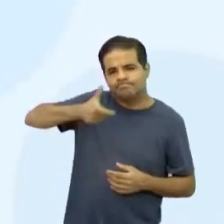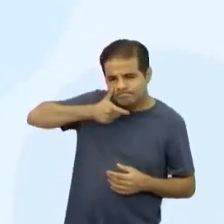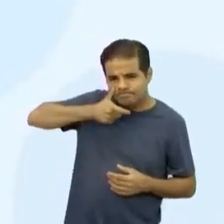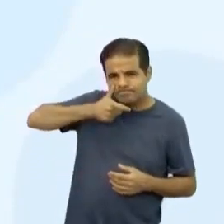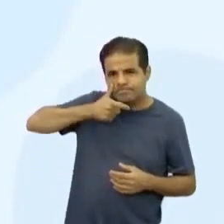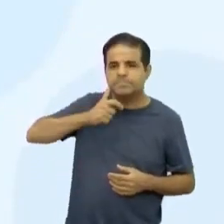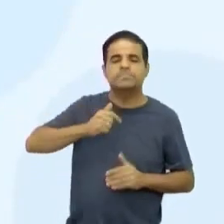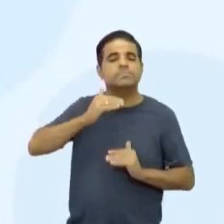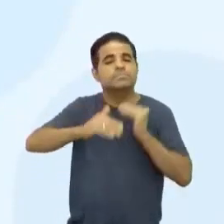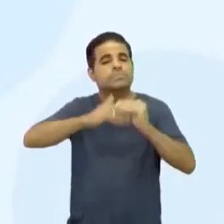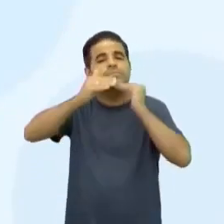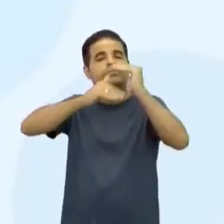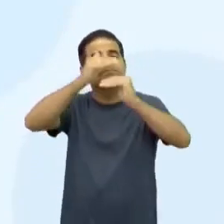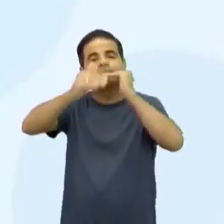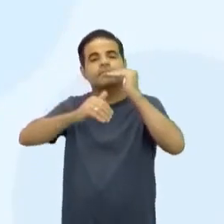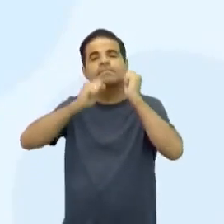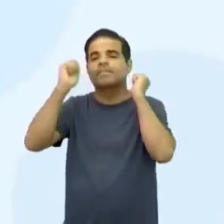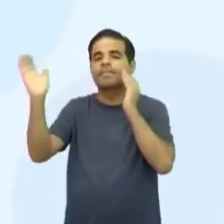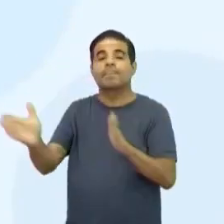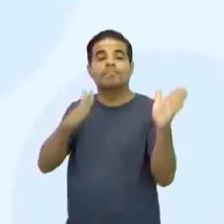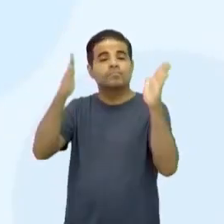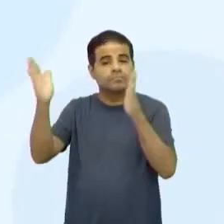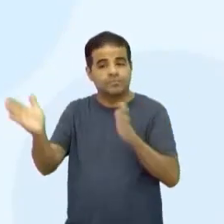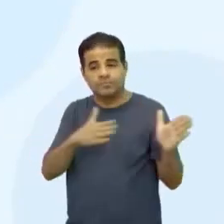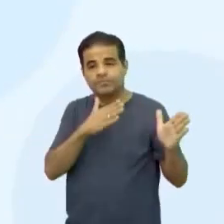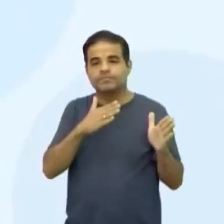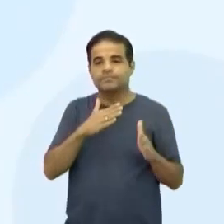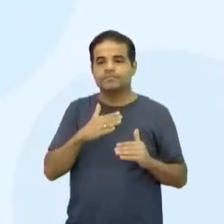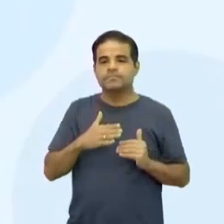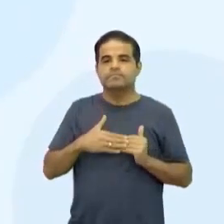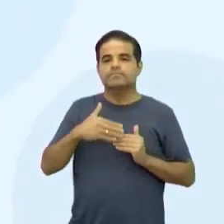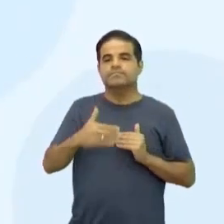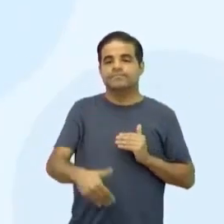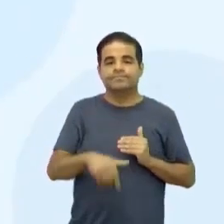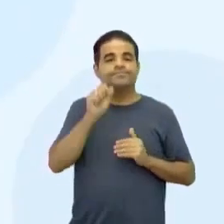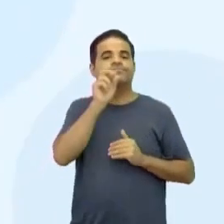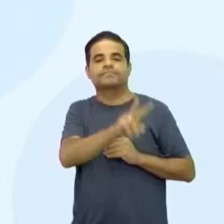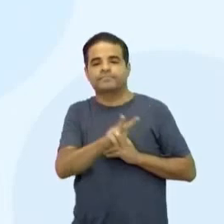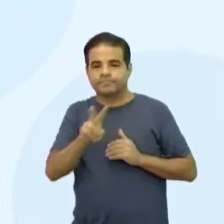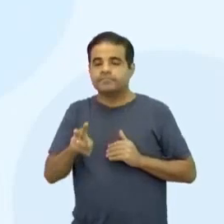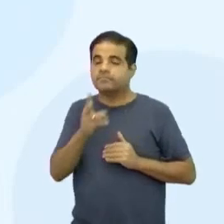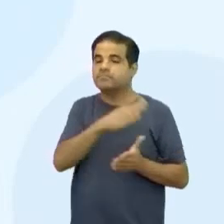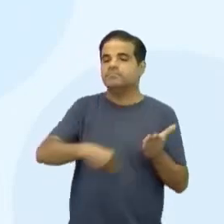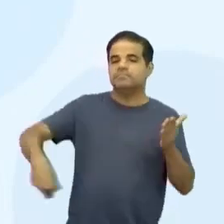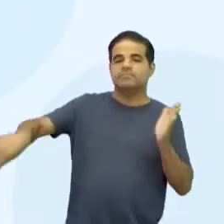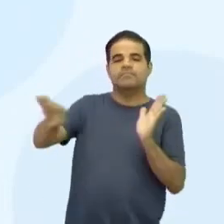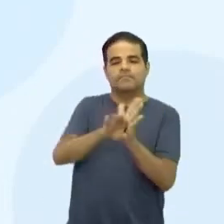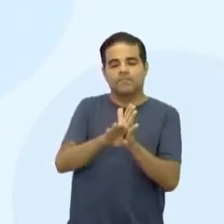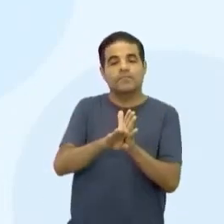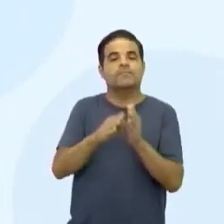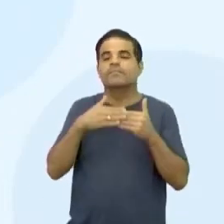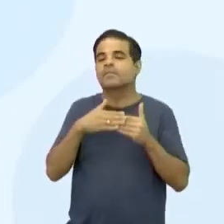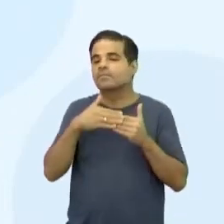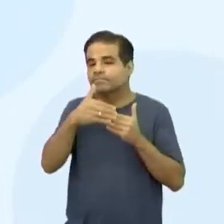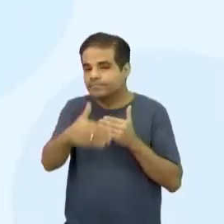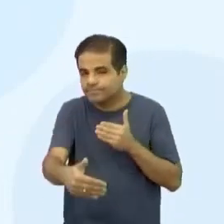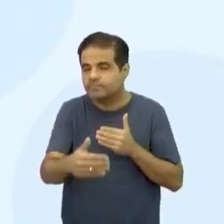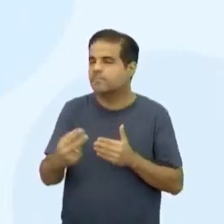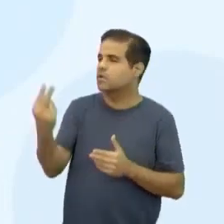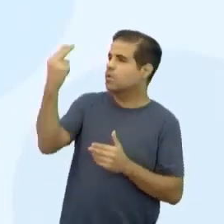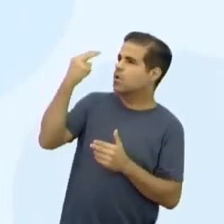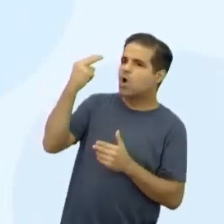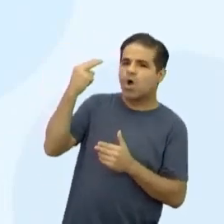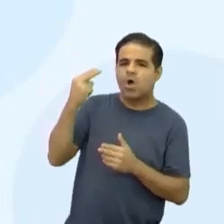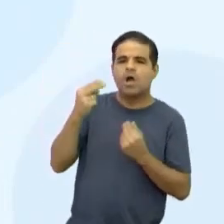consideração os processos de produção pelos quais um produto passou para chegar até nós, certo? Então, você vai lá comer a